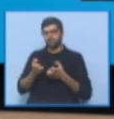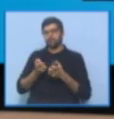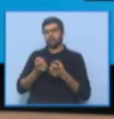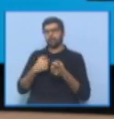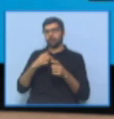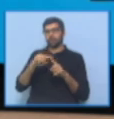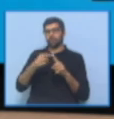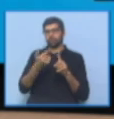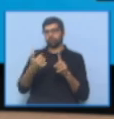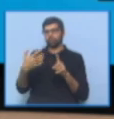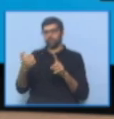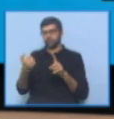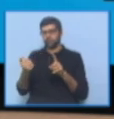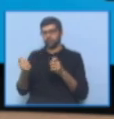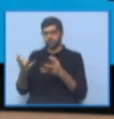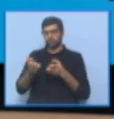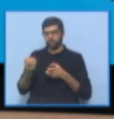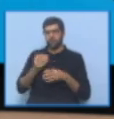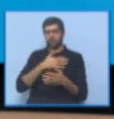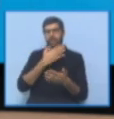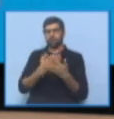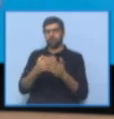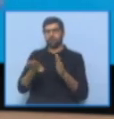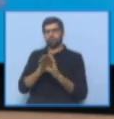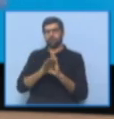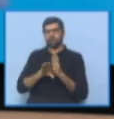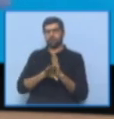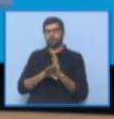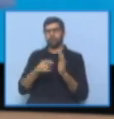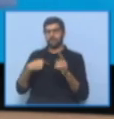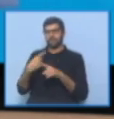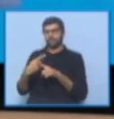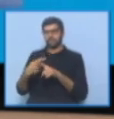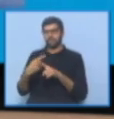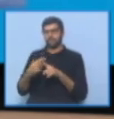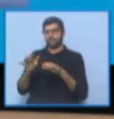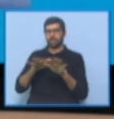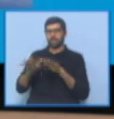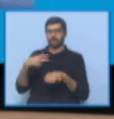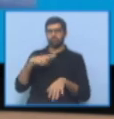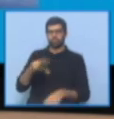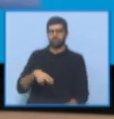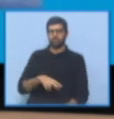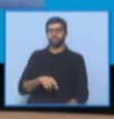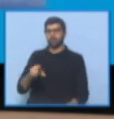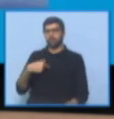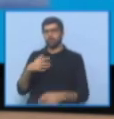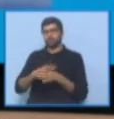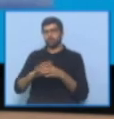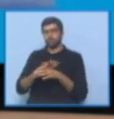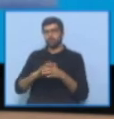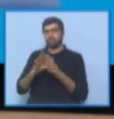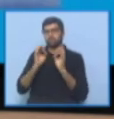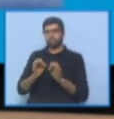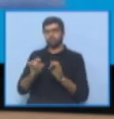de 2015 até ao presente, no âmbito do programa de recolocação da Grécia e de Itália para Portugal. Neste caso concreto e em